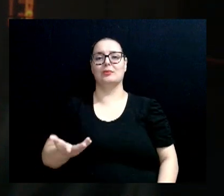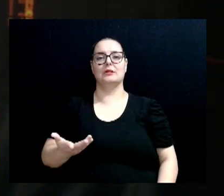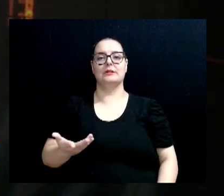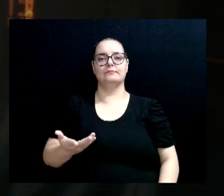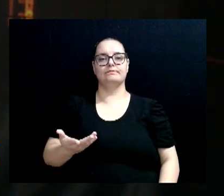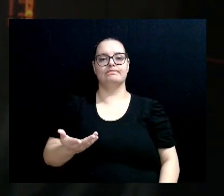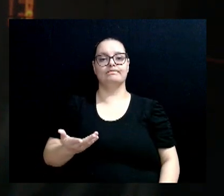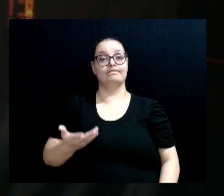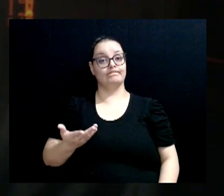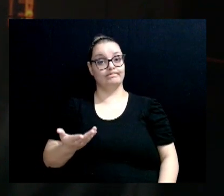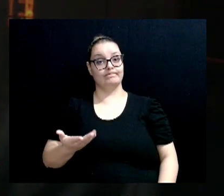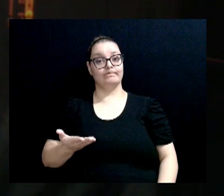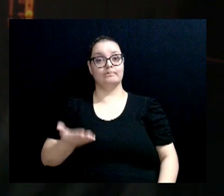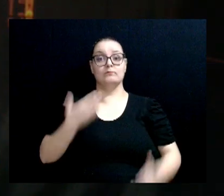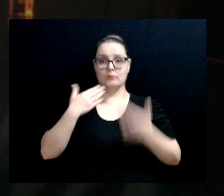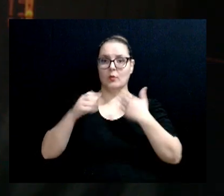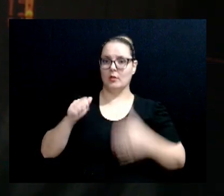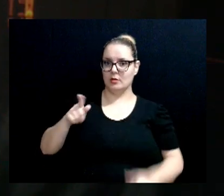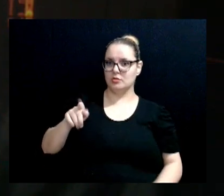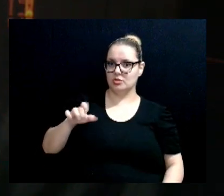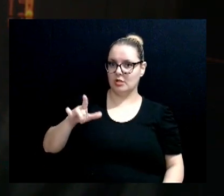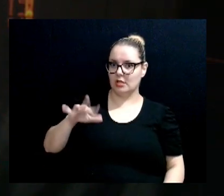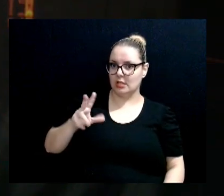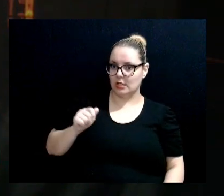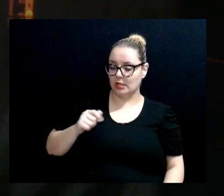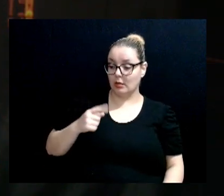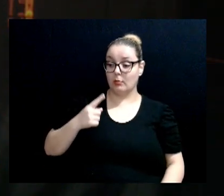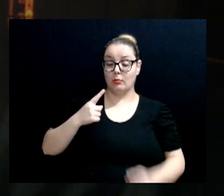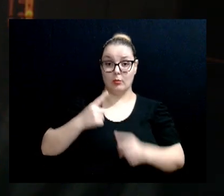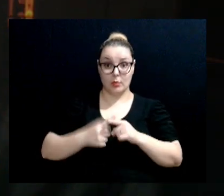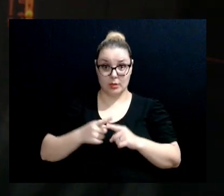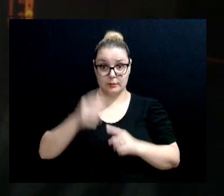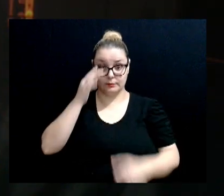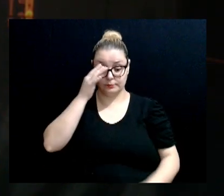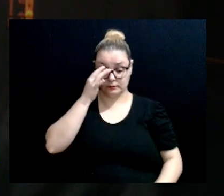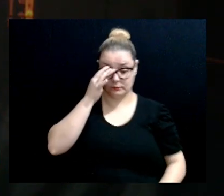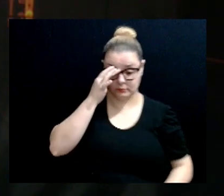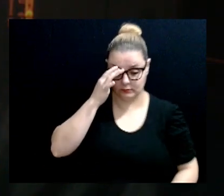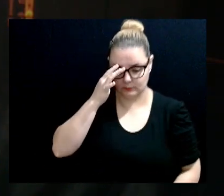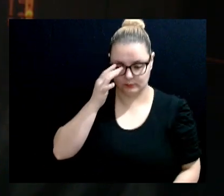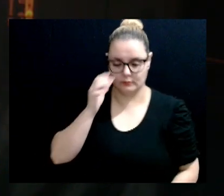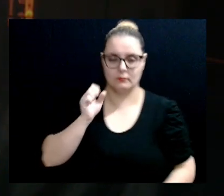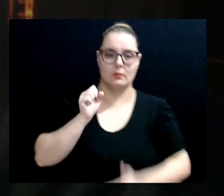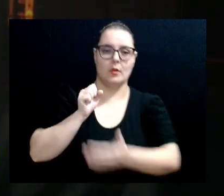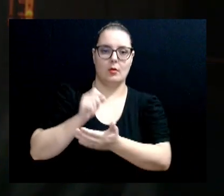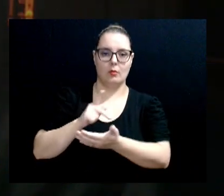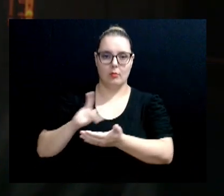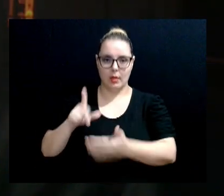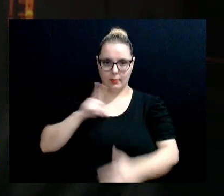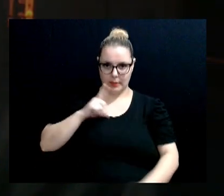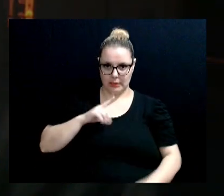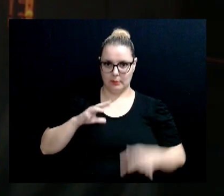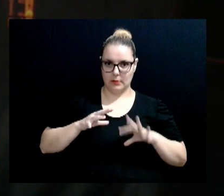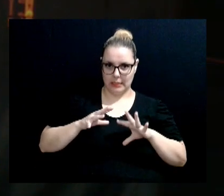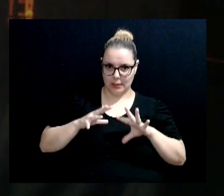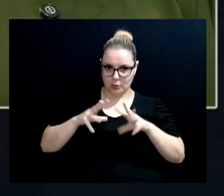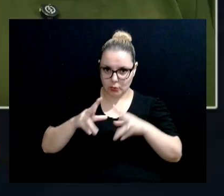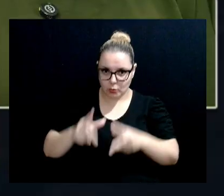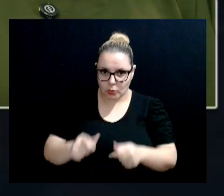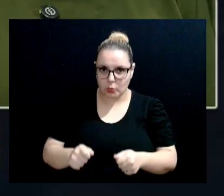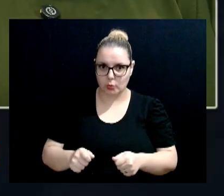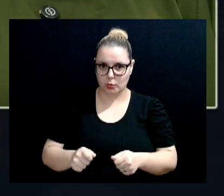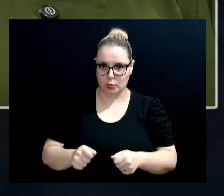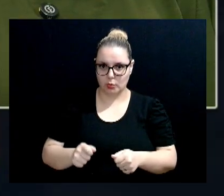com a Angélica, porque o aplicativo existe para tudo, né? E quando o assunto